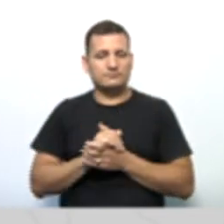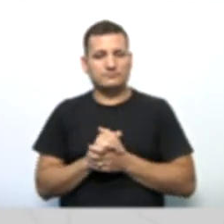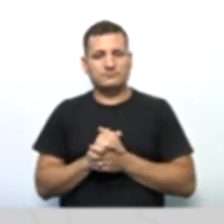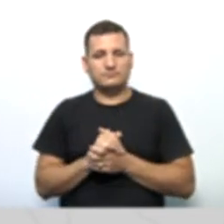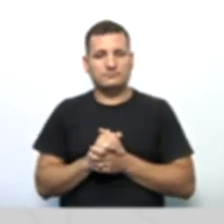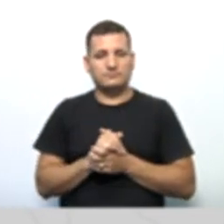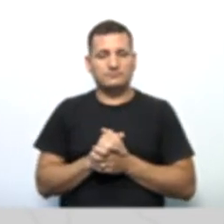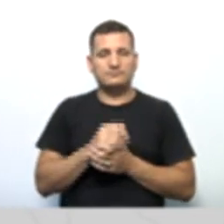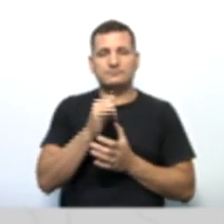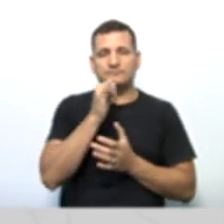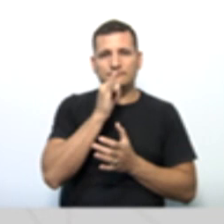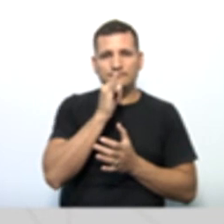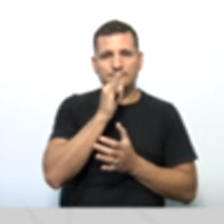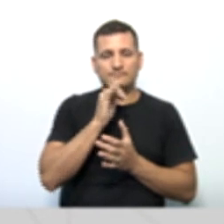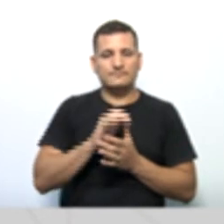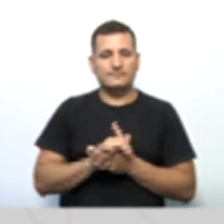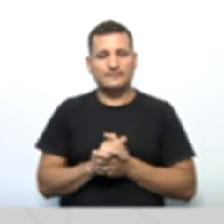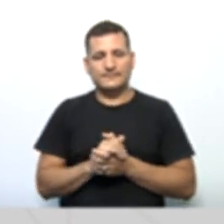Digamos assim,